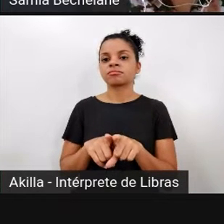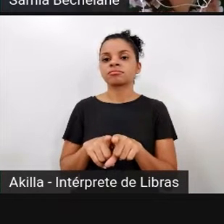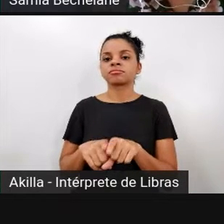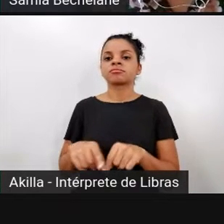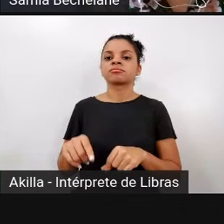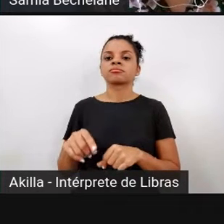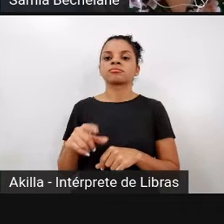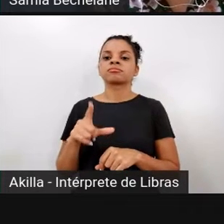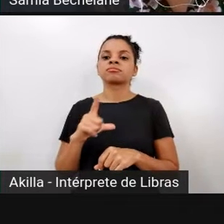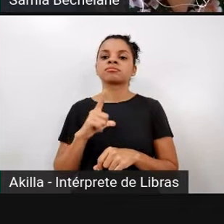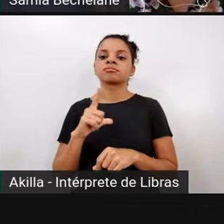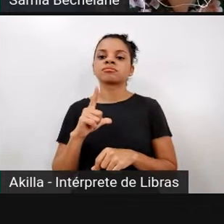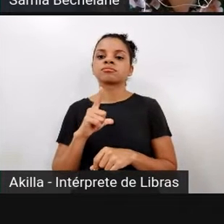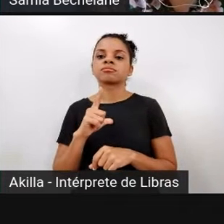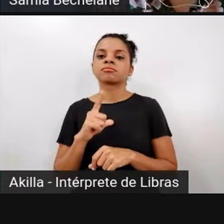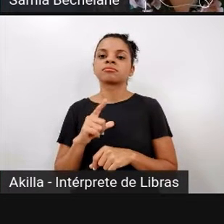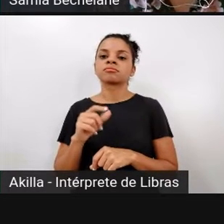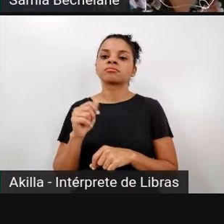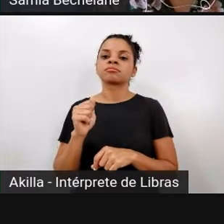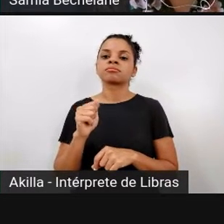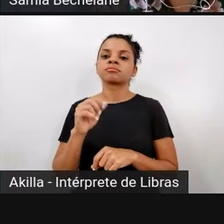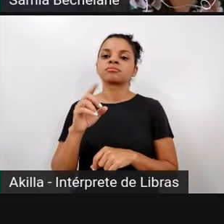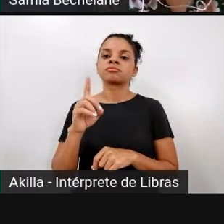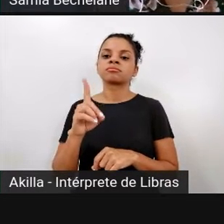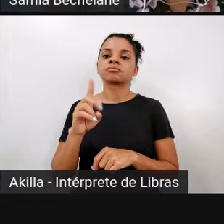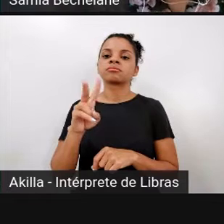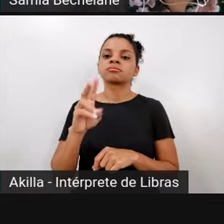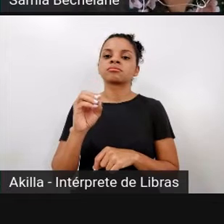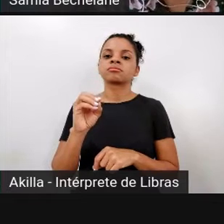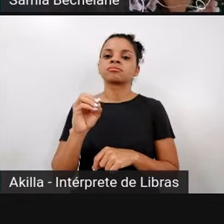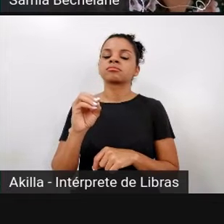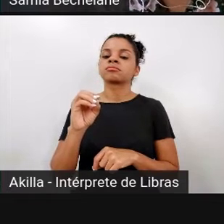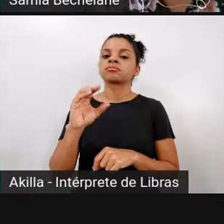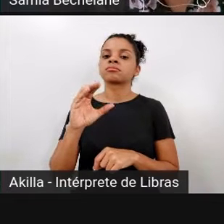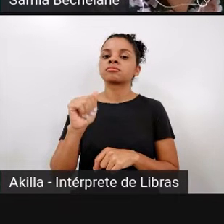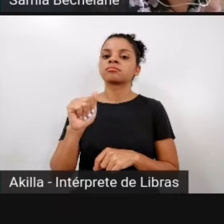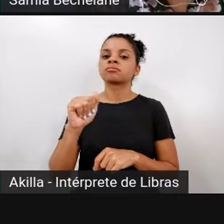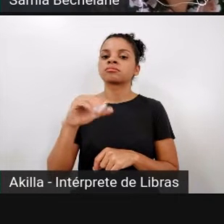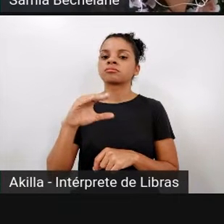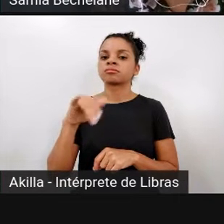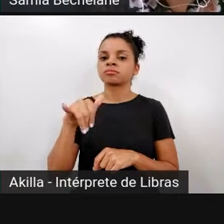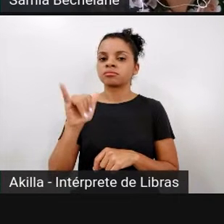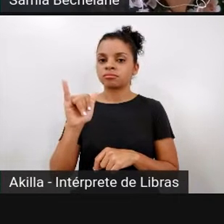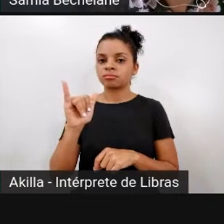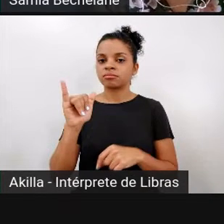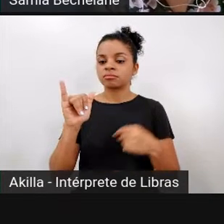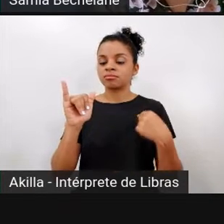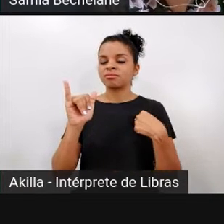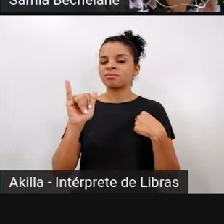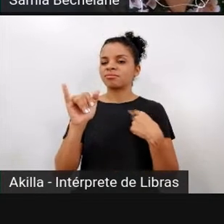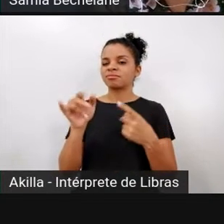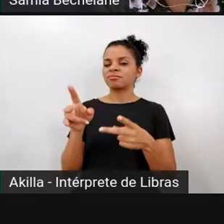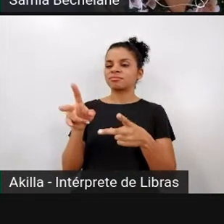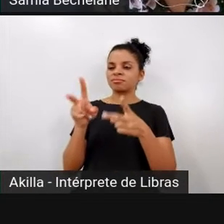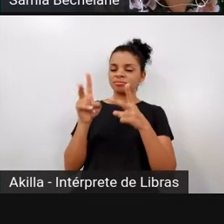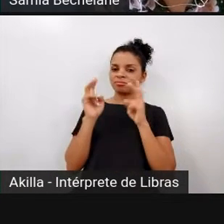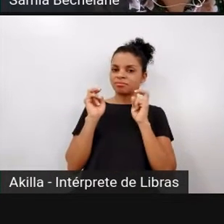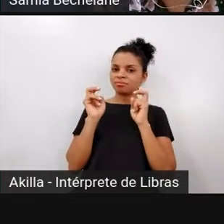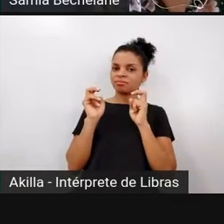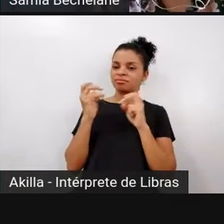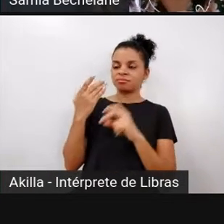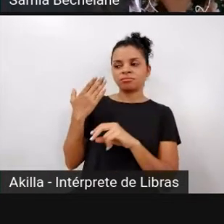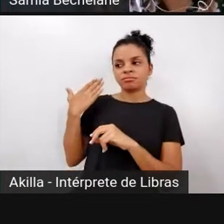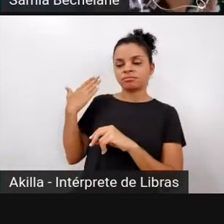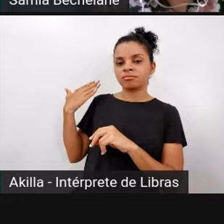longo da minha trajetória profissional aqui na Câmara e também anterior, eu notava como que elas se